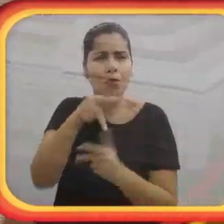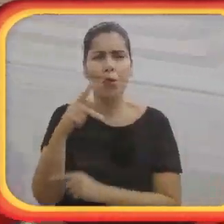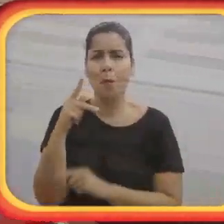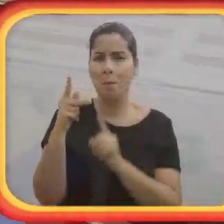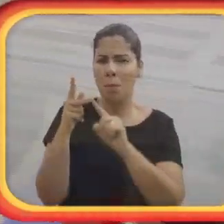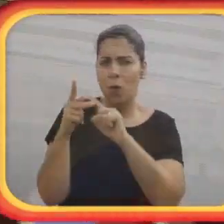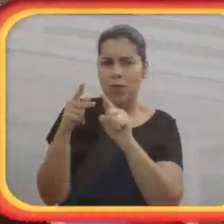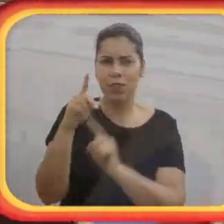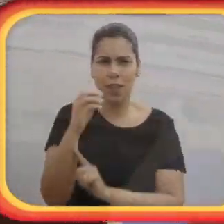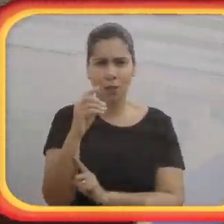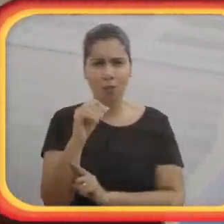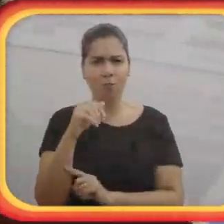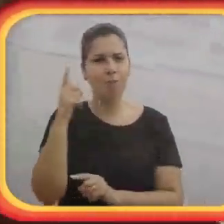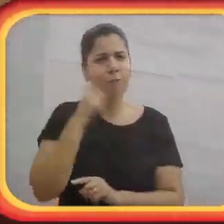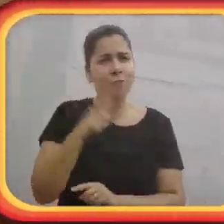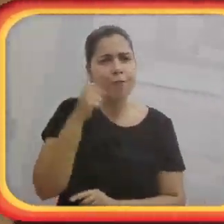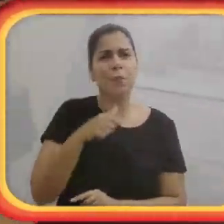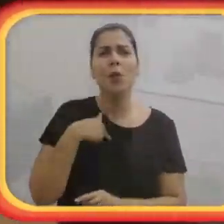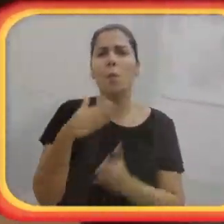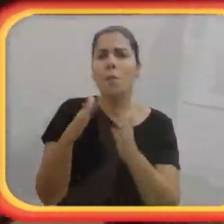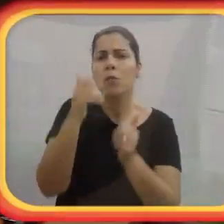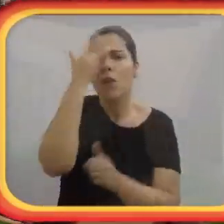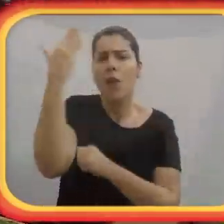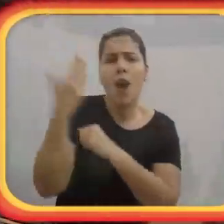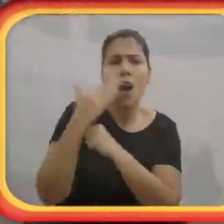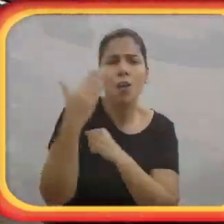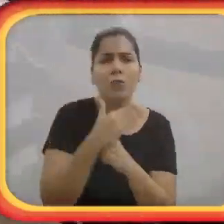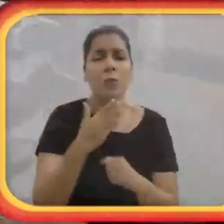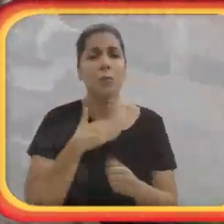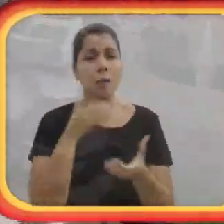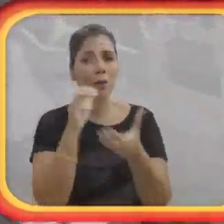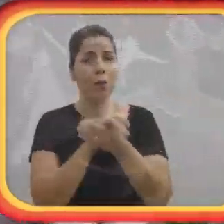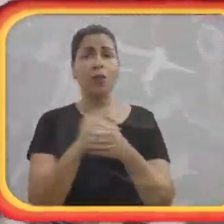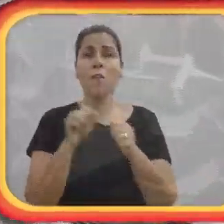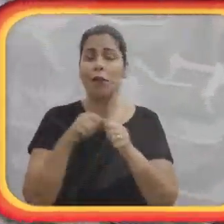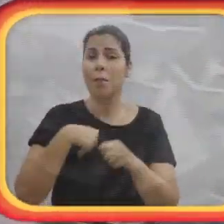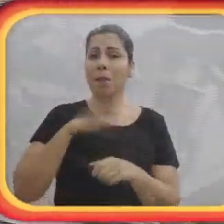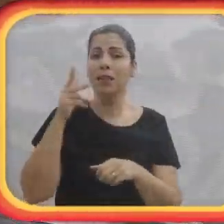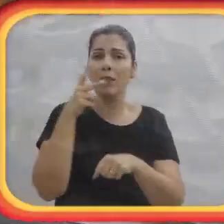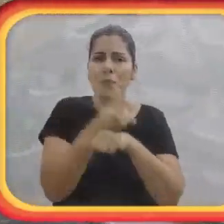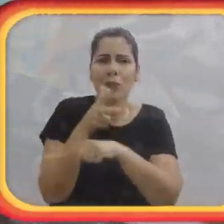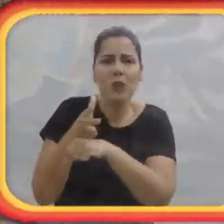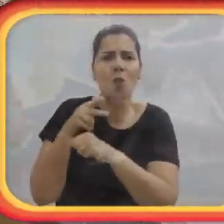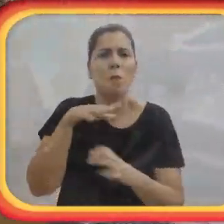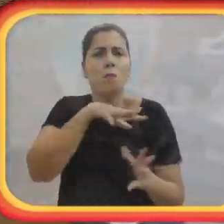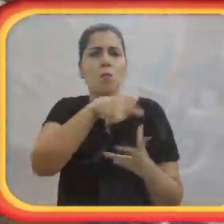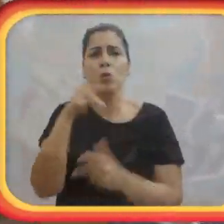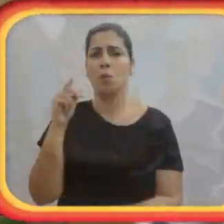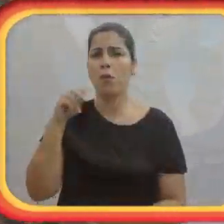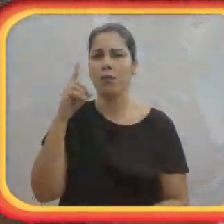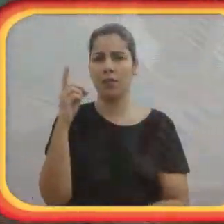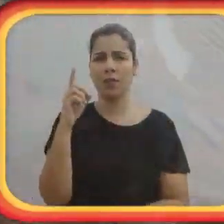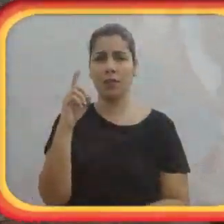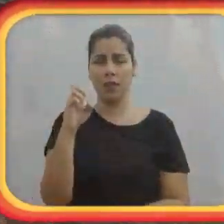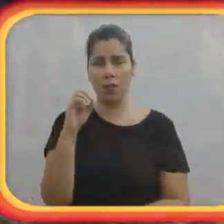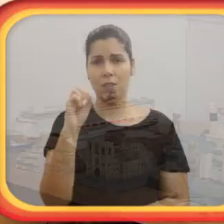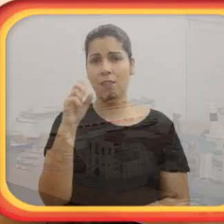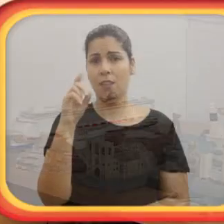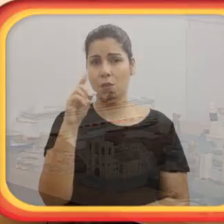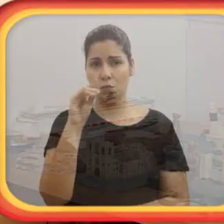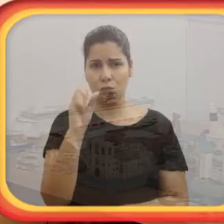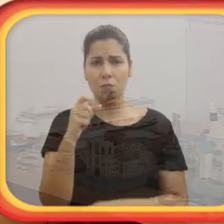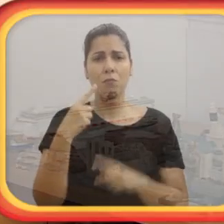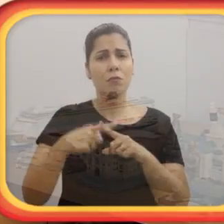tenho 495 peças de 67 países, a imensa maioria dos quais eu nunca fui e provavelmente nunca vou.